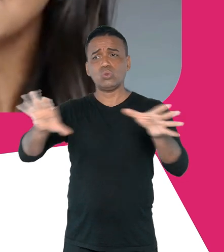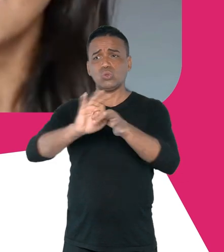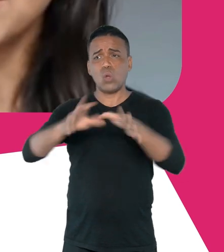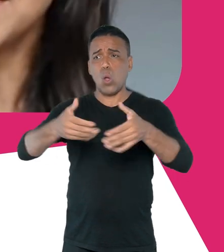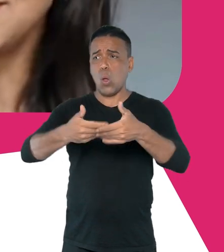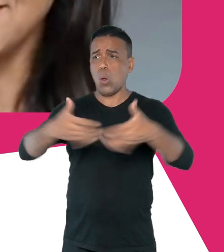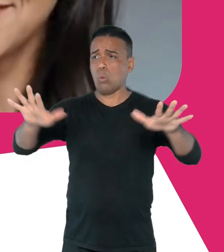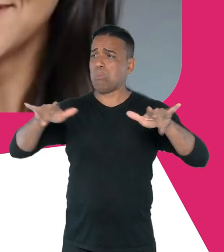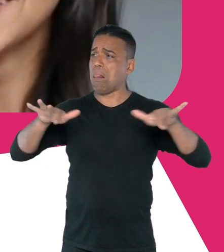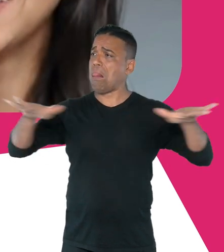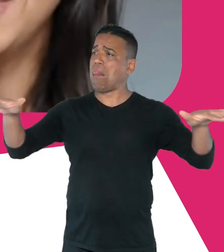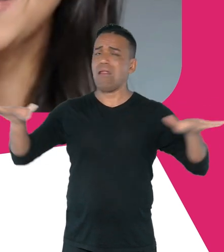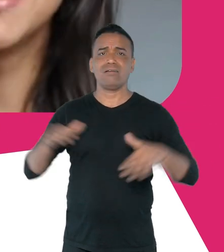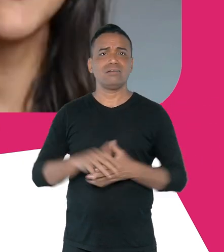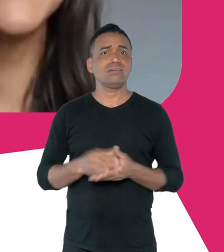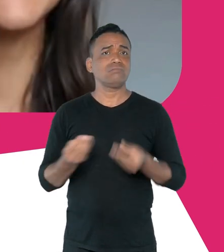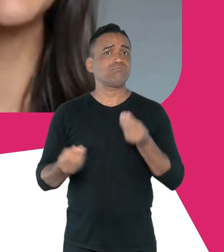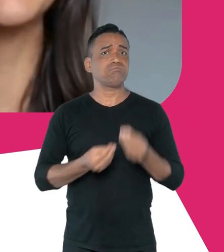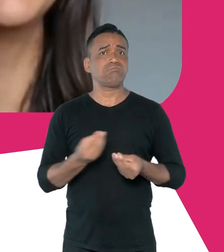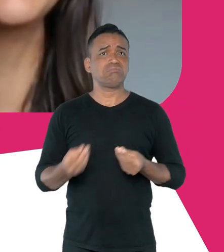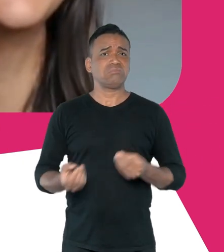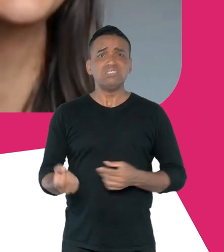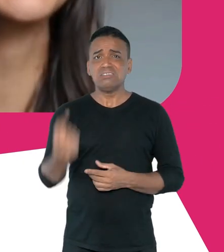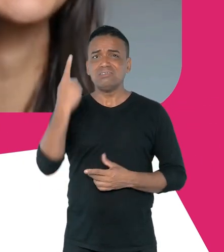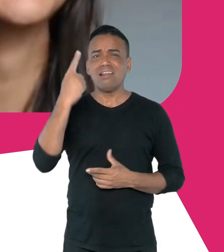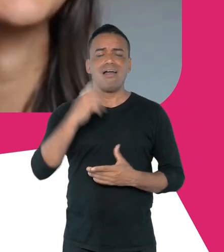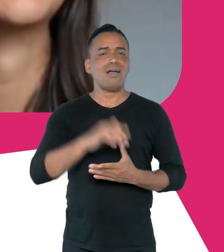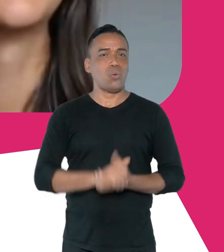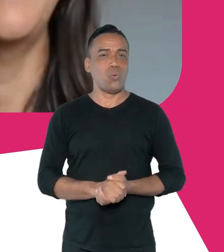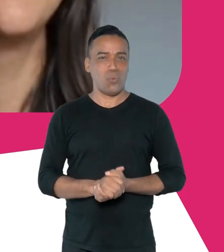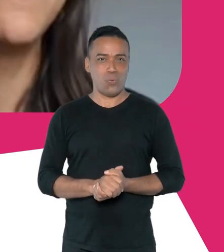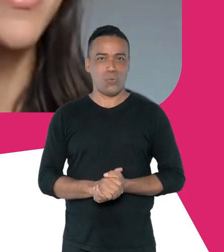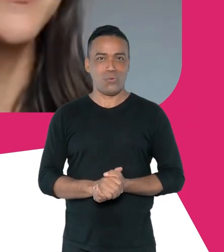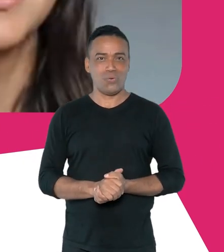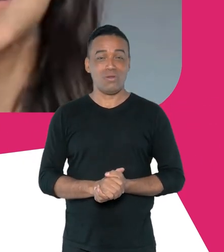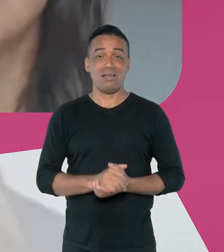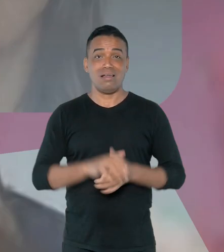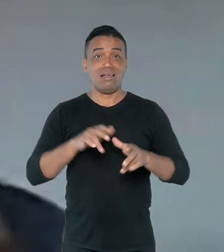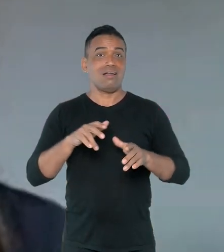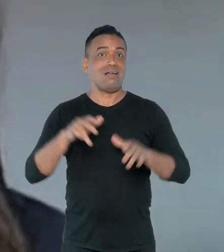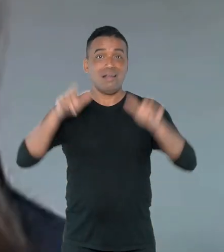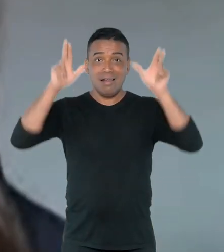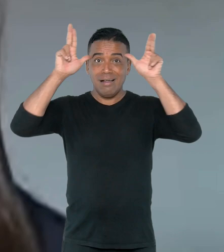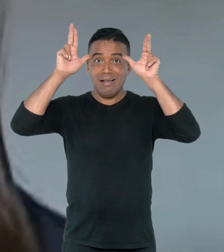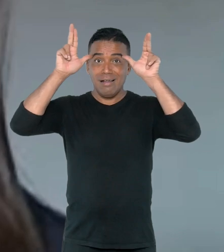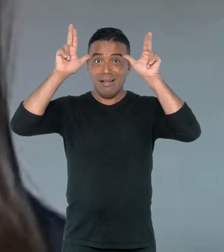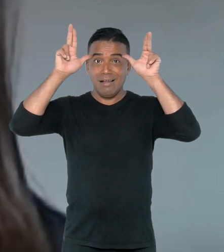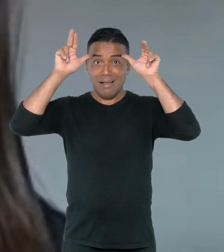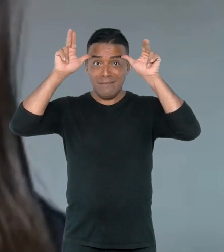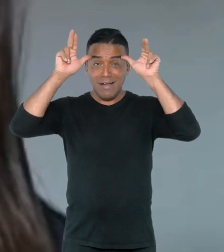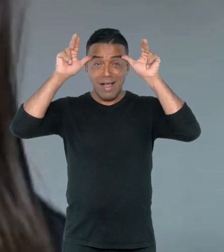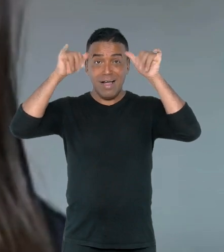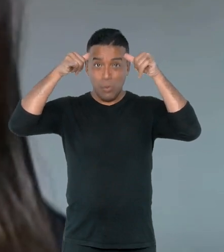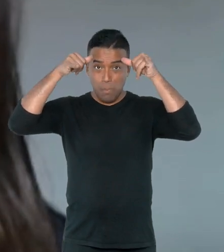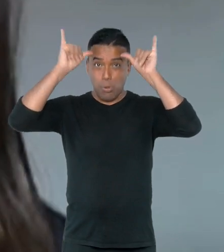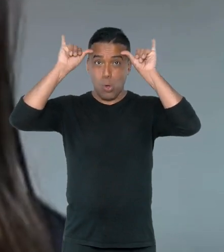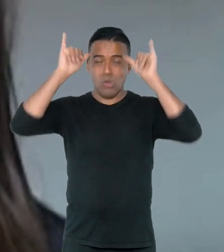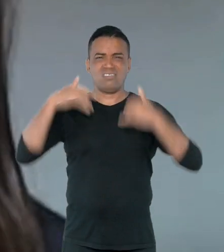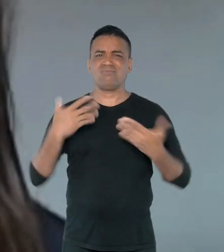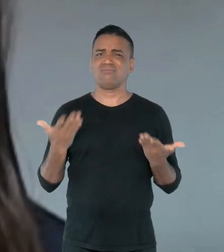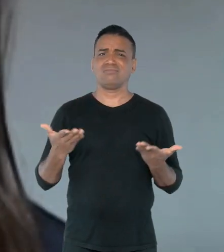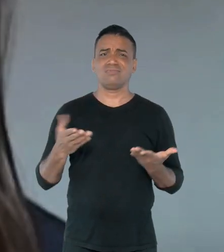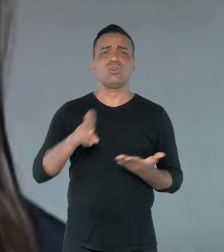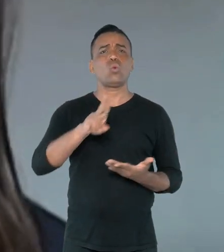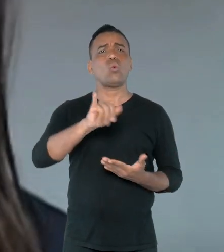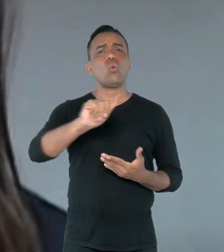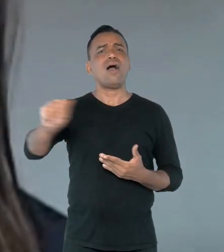solto. Como assim? Né? Que coisa estranha isso. Cavalo, né? Boi. E aí eu falei, uai, a